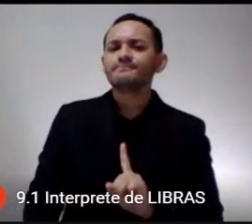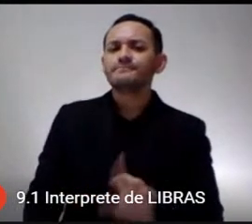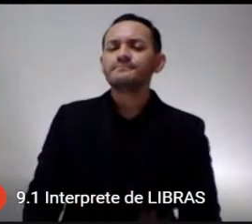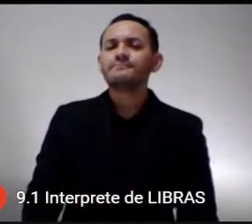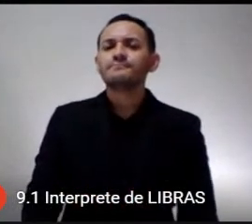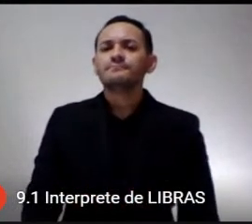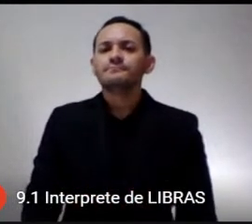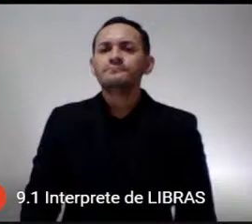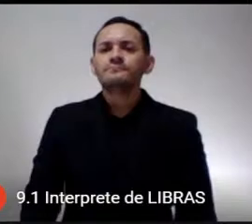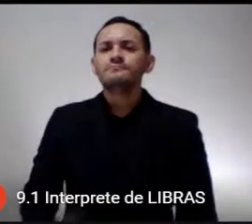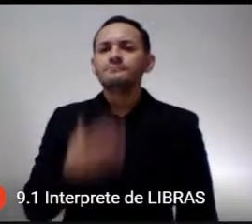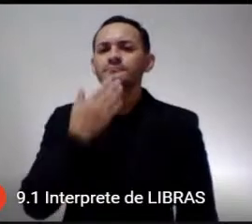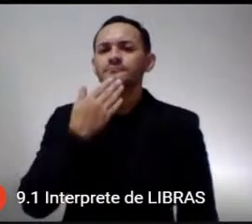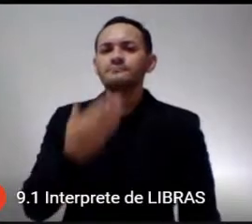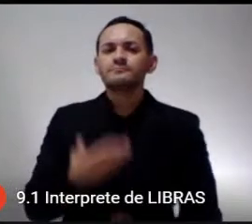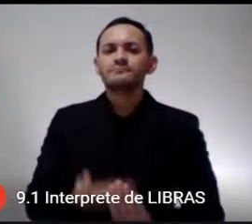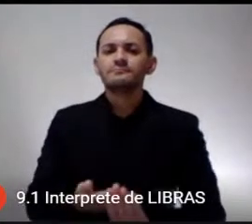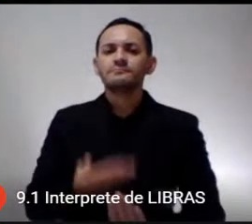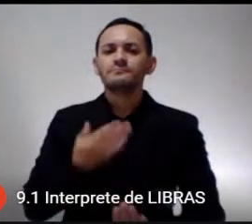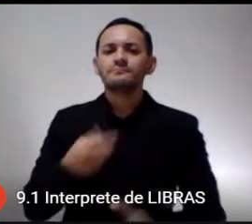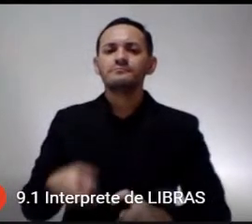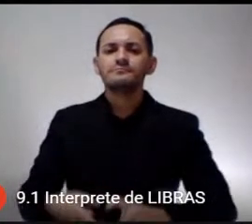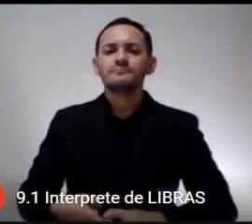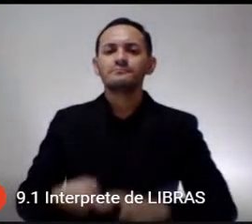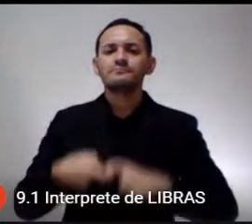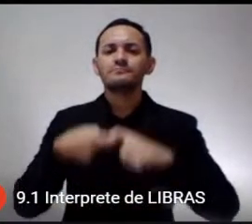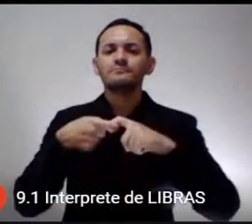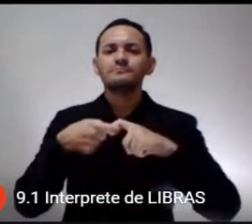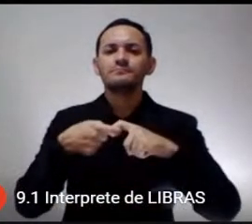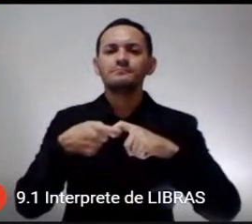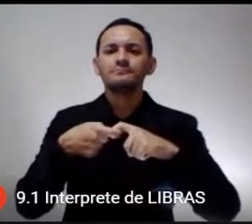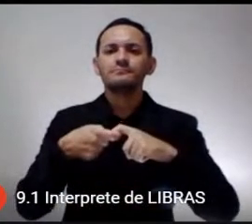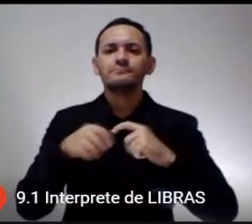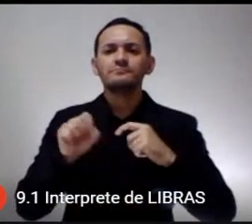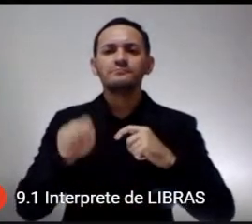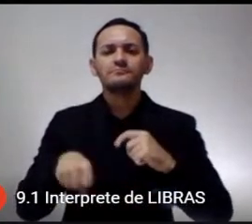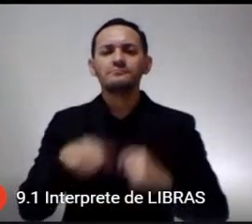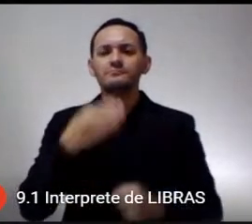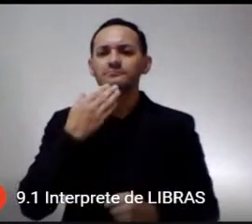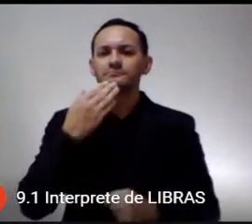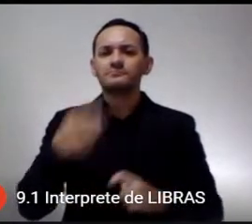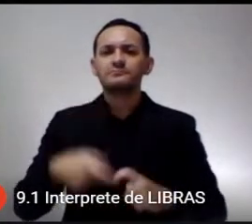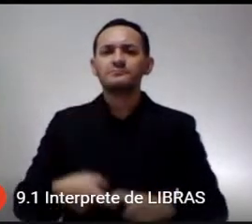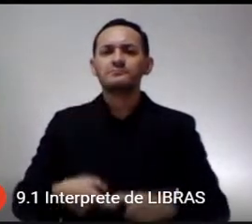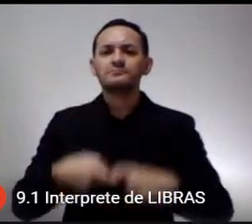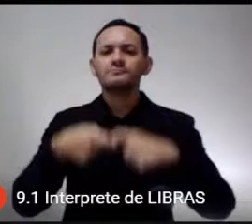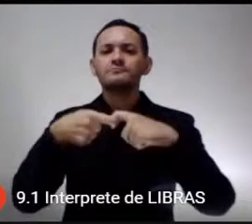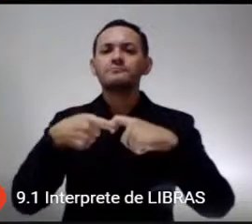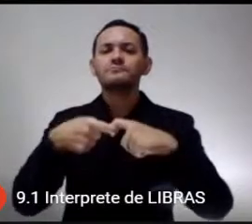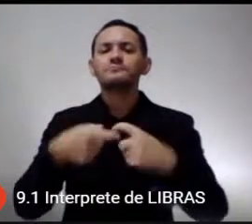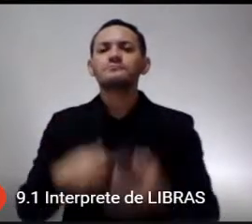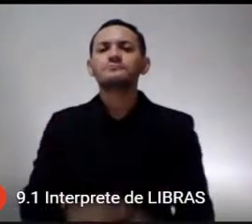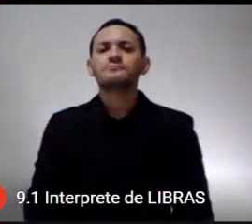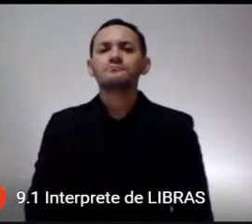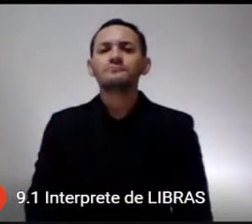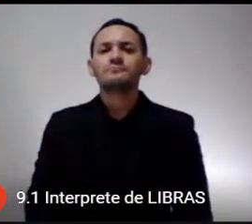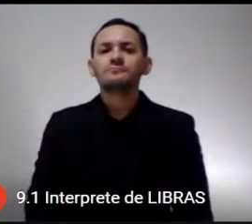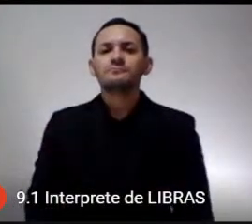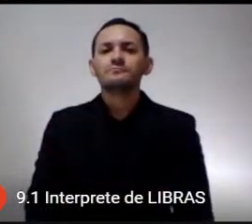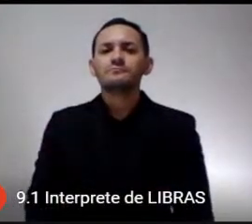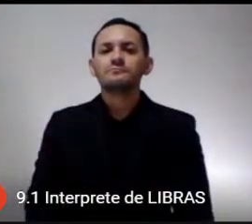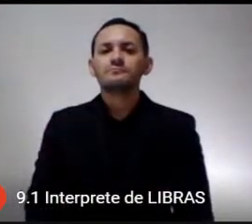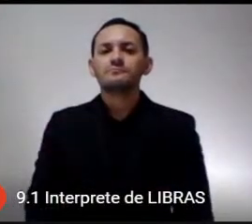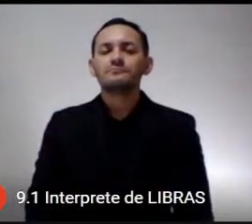impedimento ou suspeição, eu penso que suspende sim. Aí prorroga